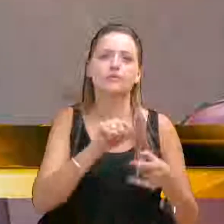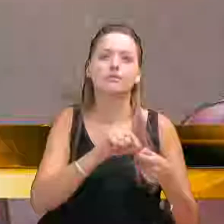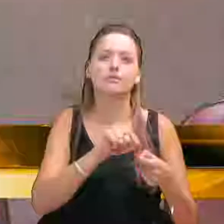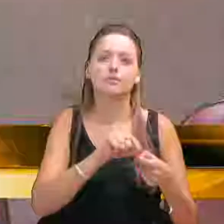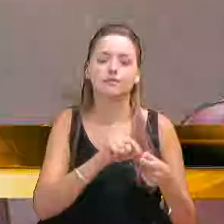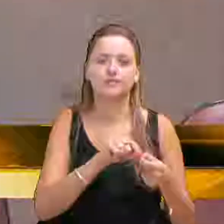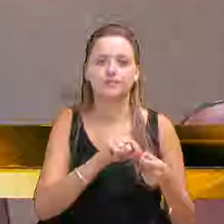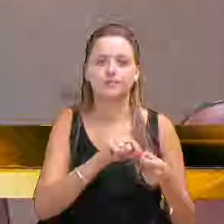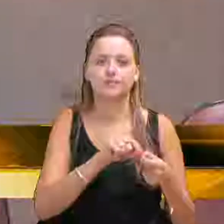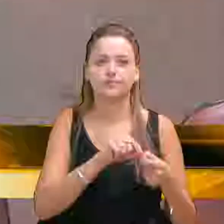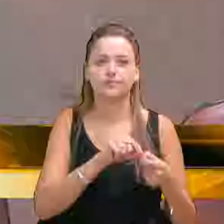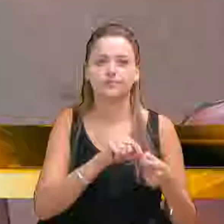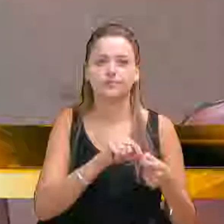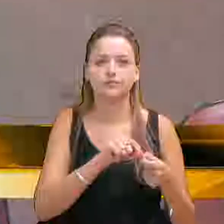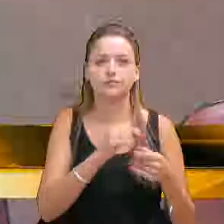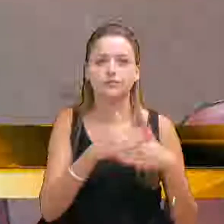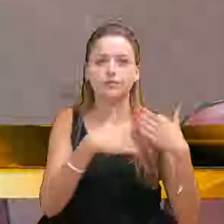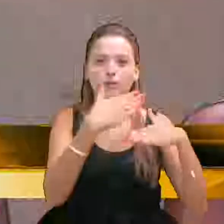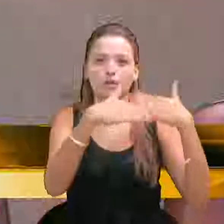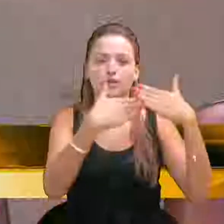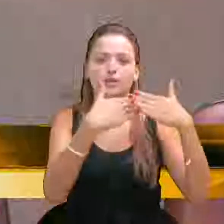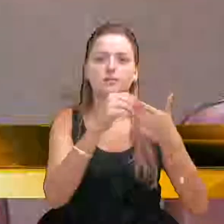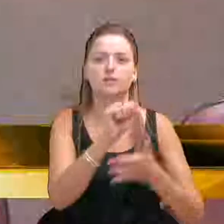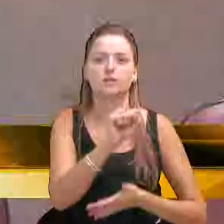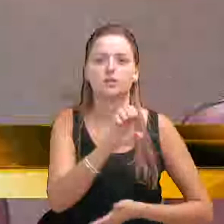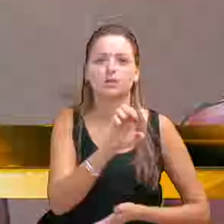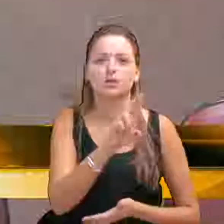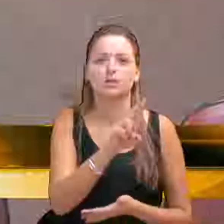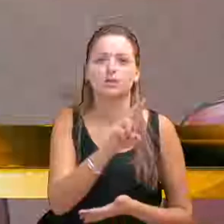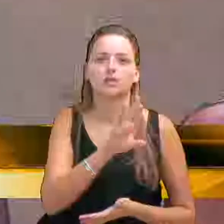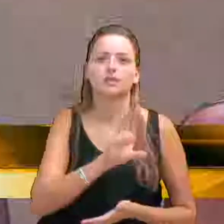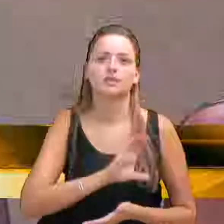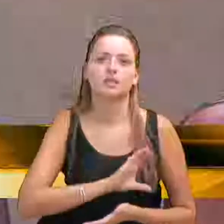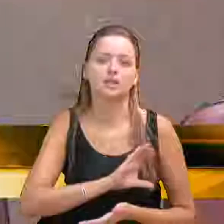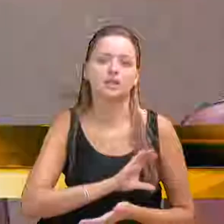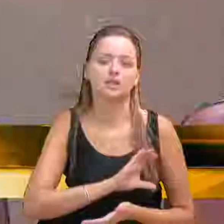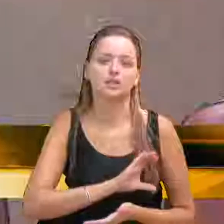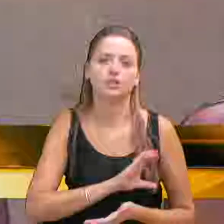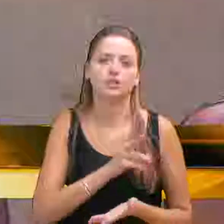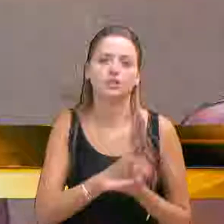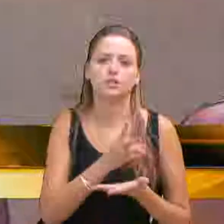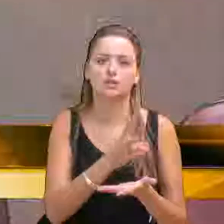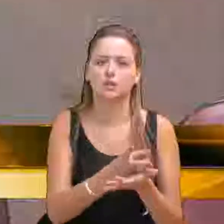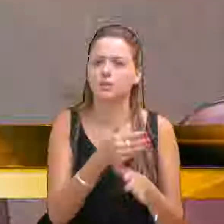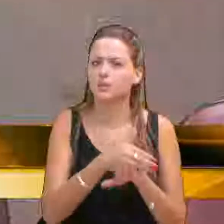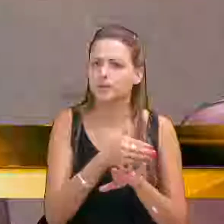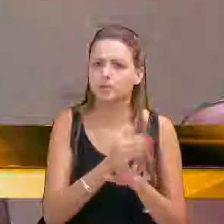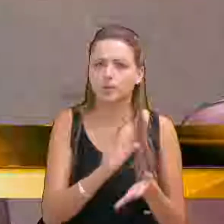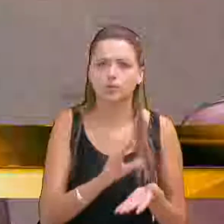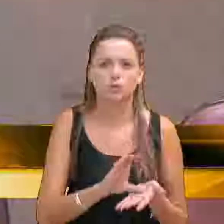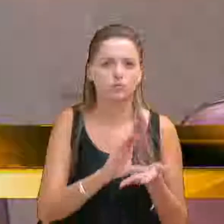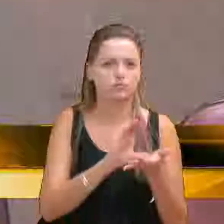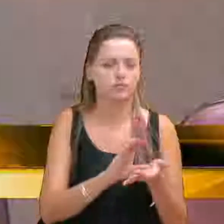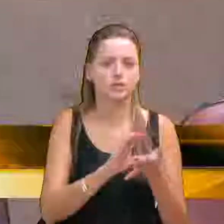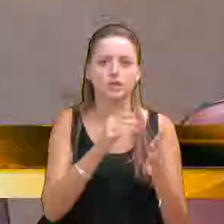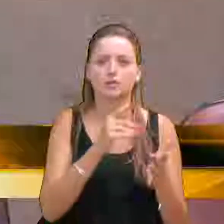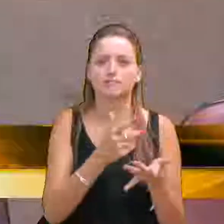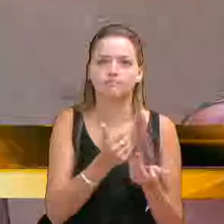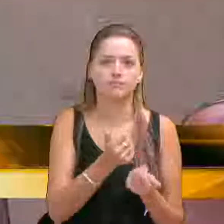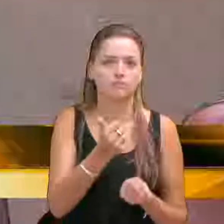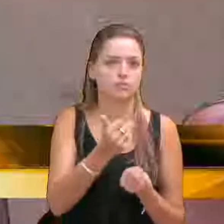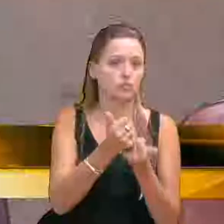engrandeceu especificamente a Ser Caxias, sempre participando do seu conselho deliberativo, da presidência, da